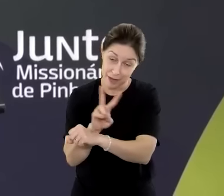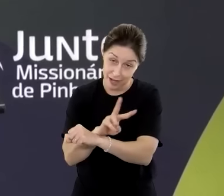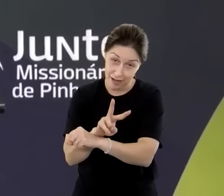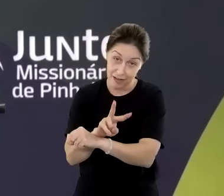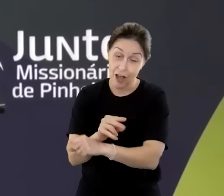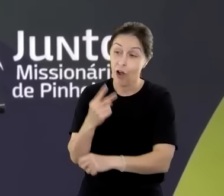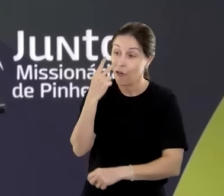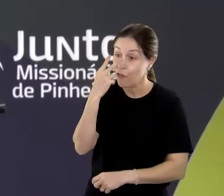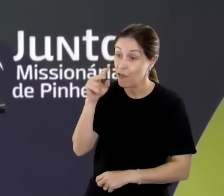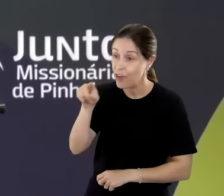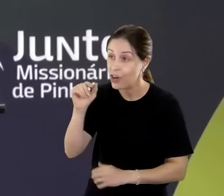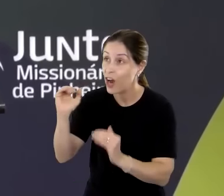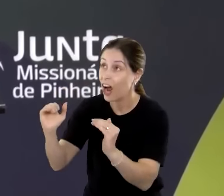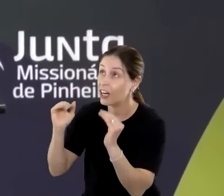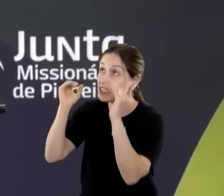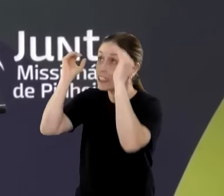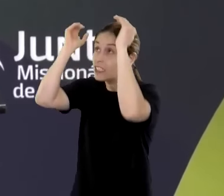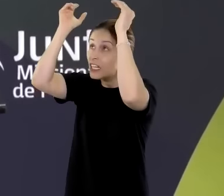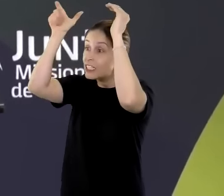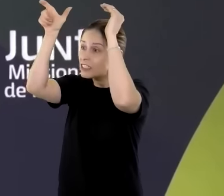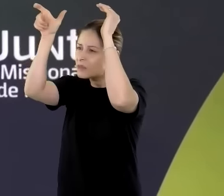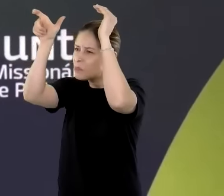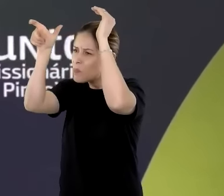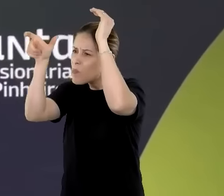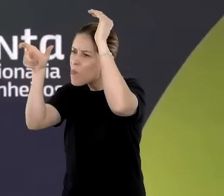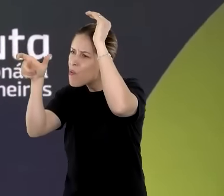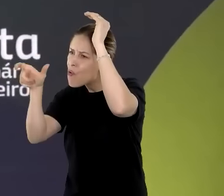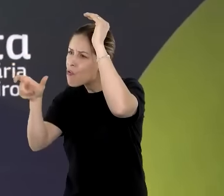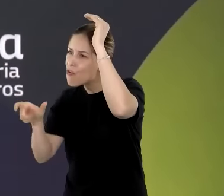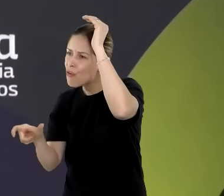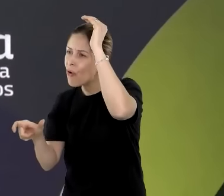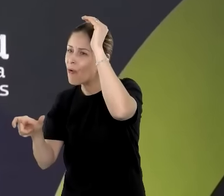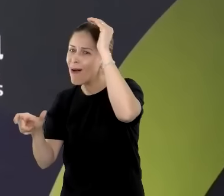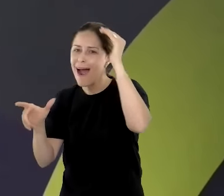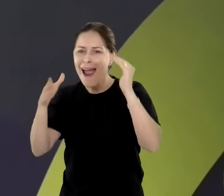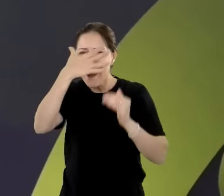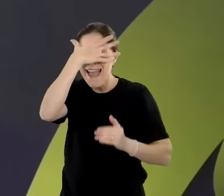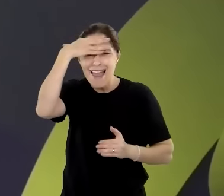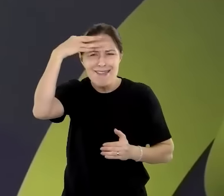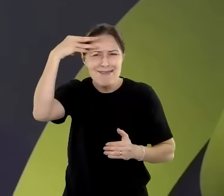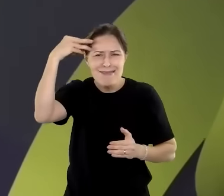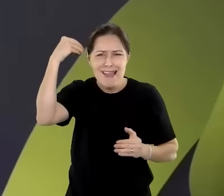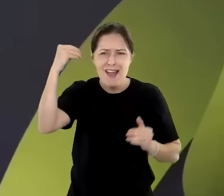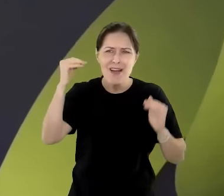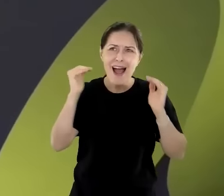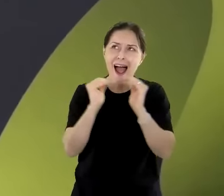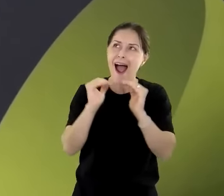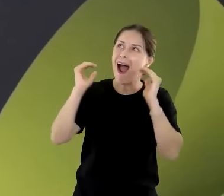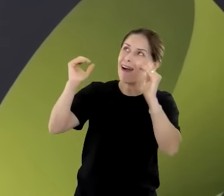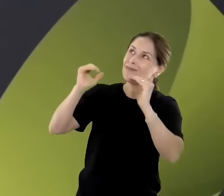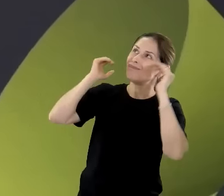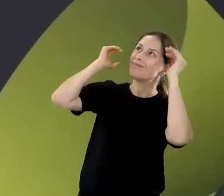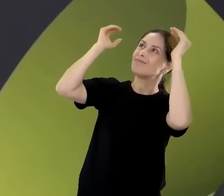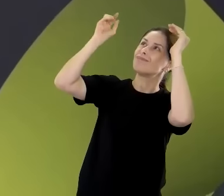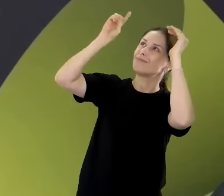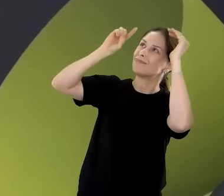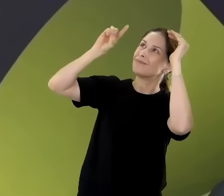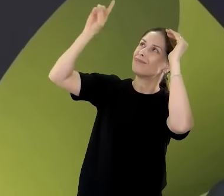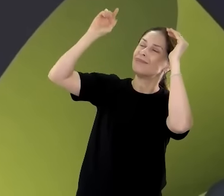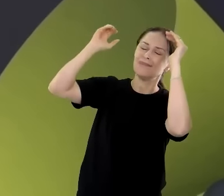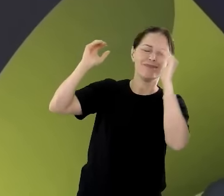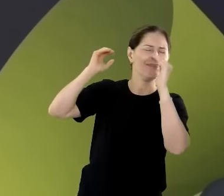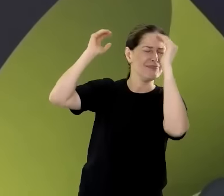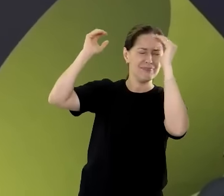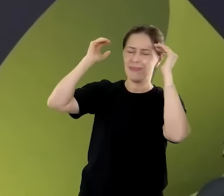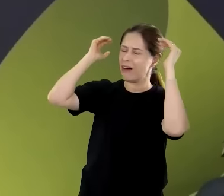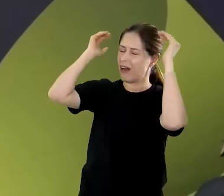A ansiedade tem o poder de fazer com você o que fez com Geazi, quando ele olha a cidade toda cercada de